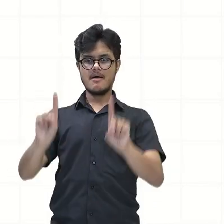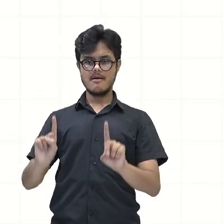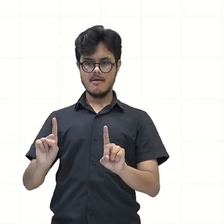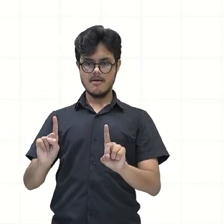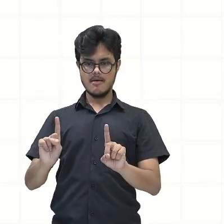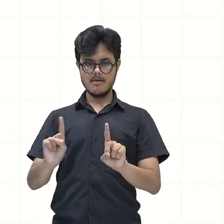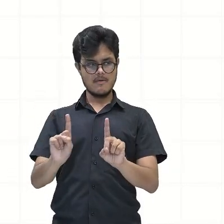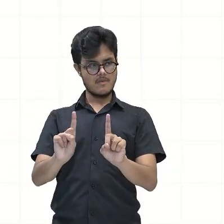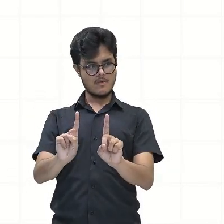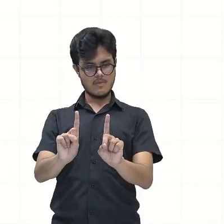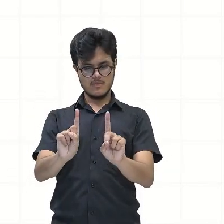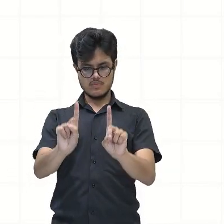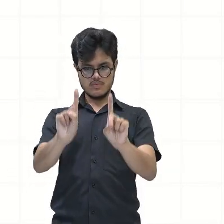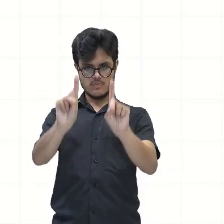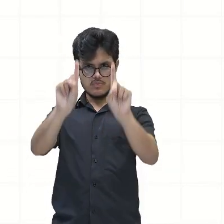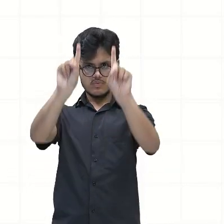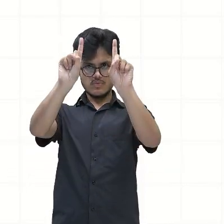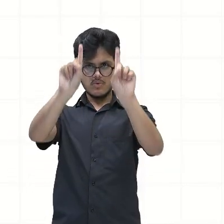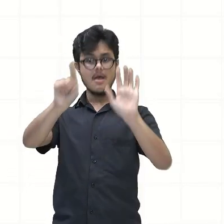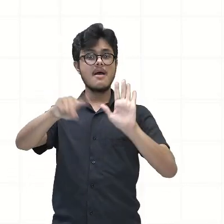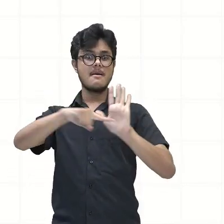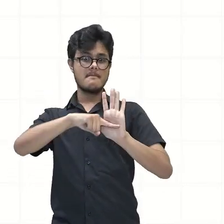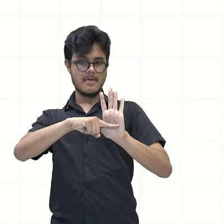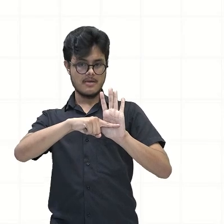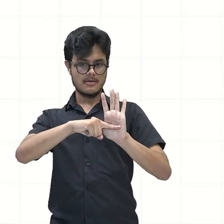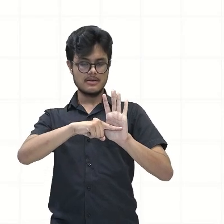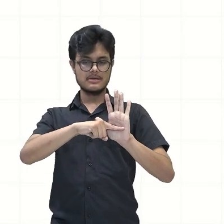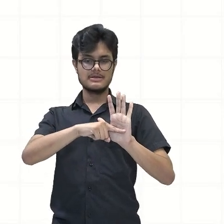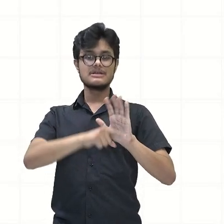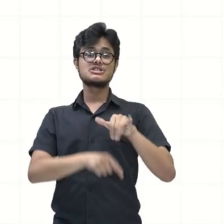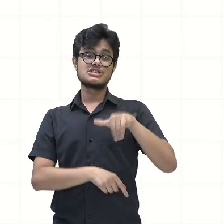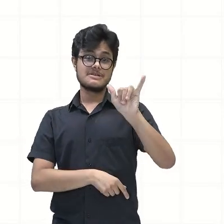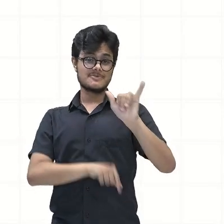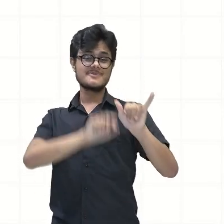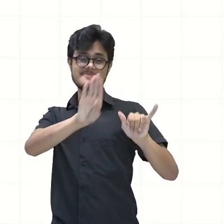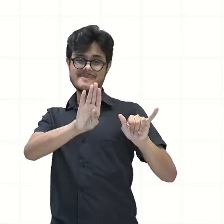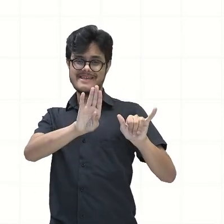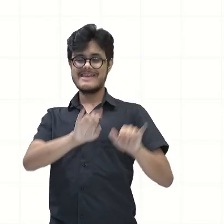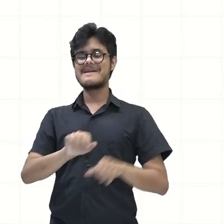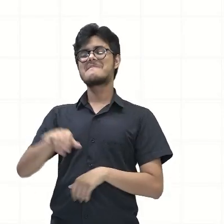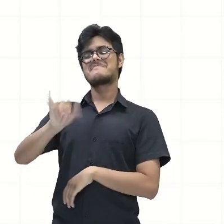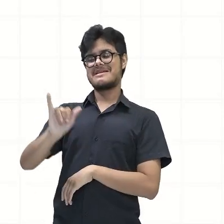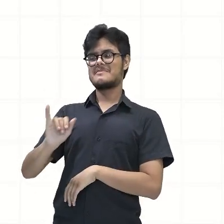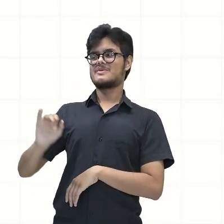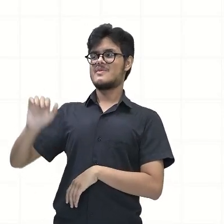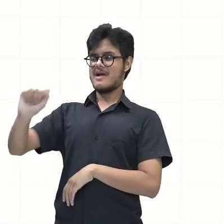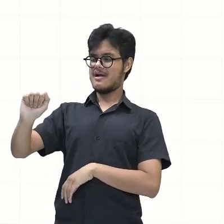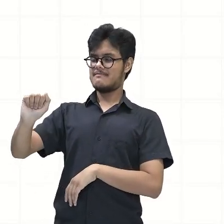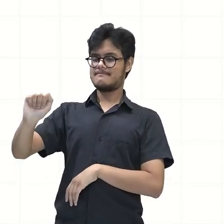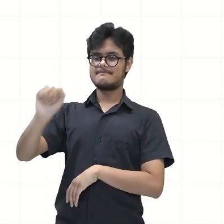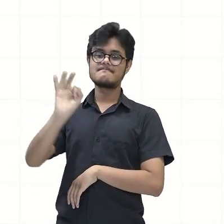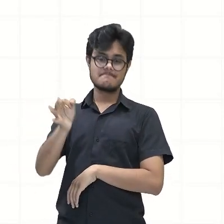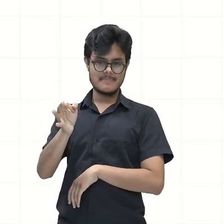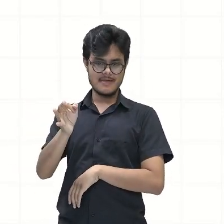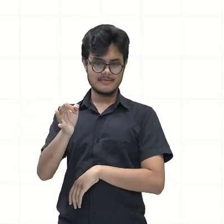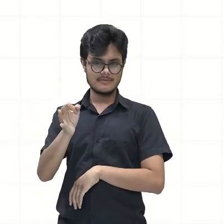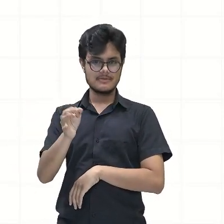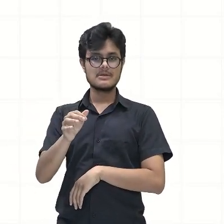vai fazer a subtração de YB por YA. Então, olha só, o ponto